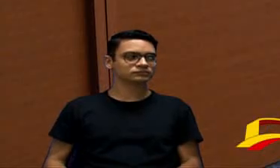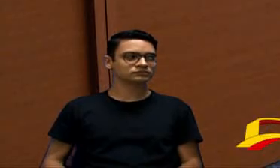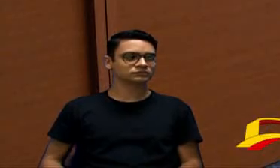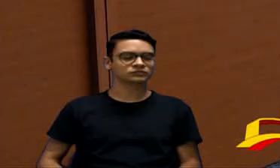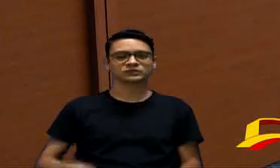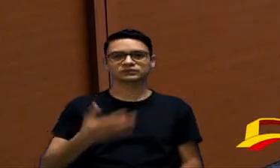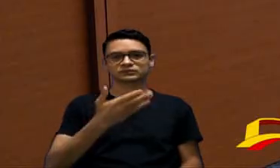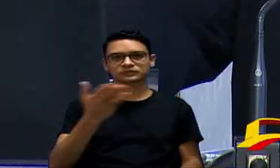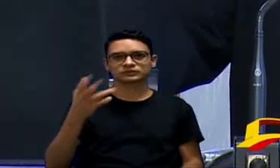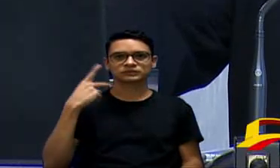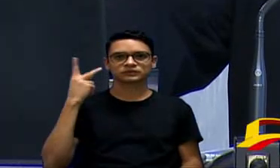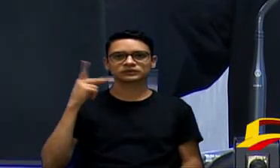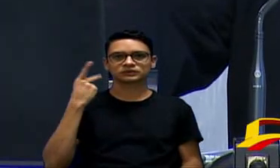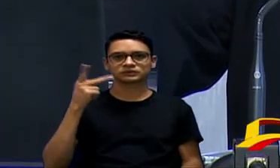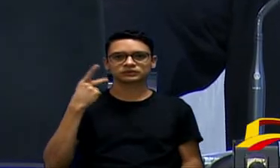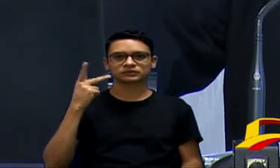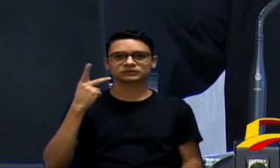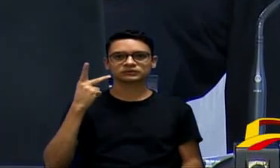Senhores vereadores,